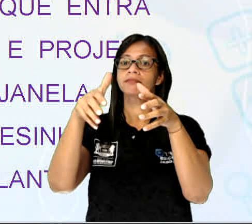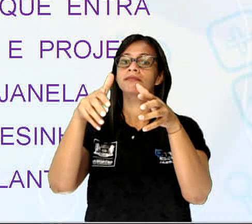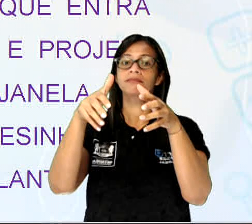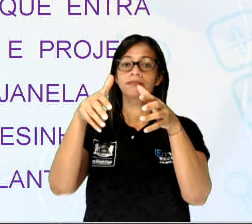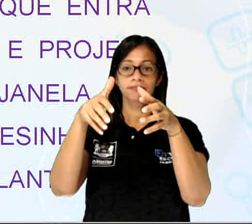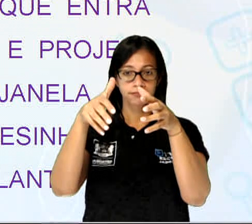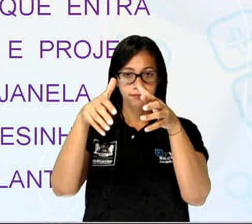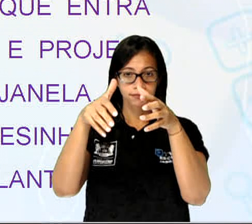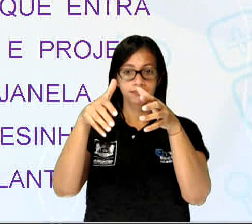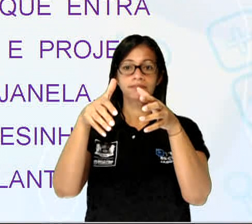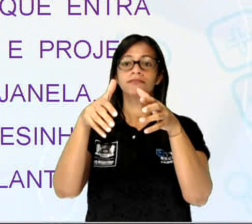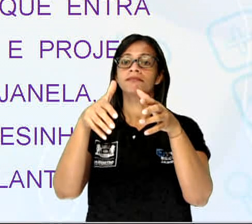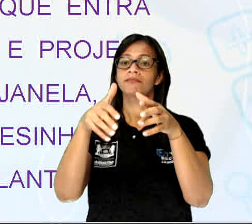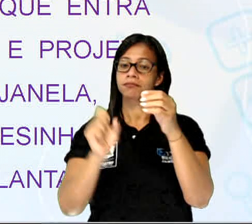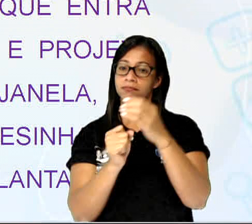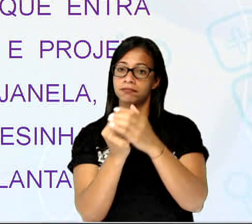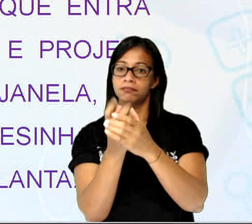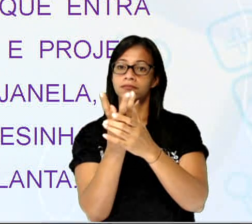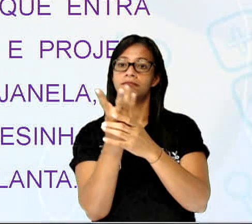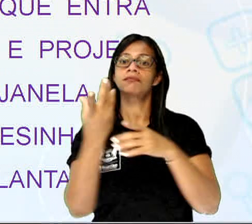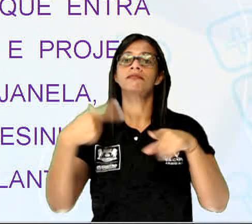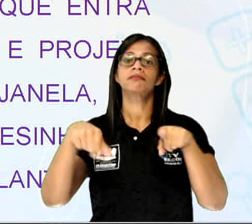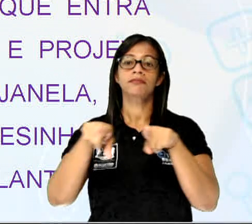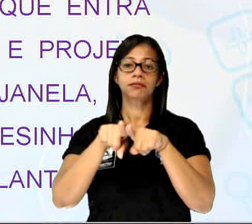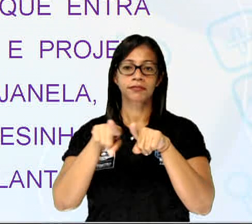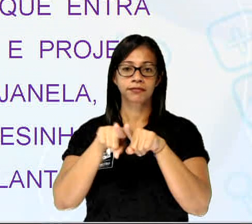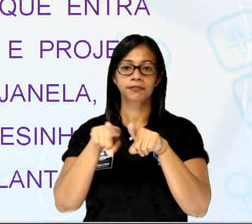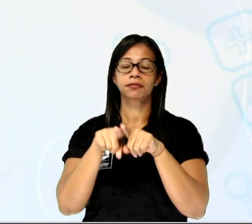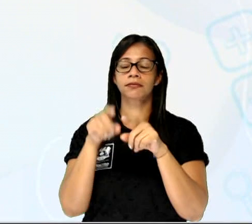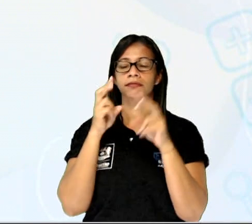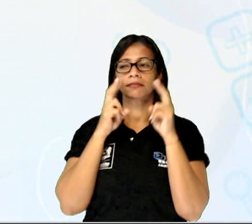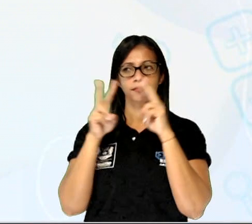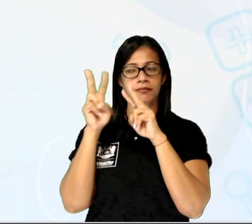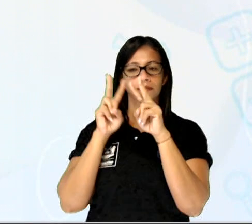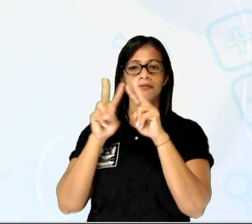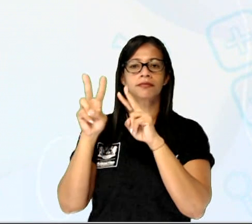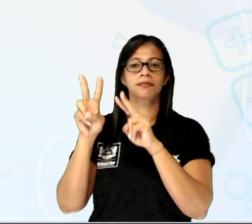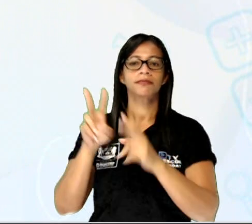da planta. Vocês estão percebendo isso na imagem?